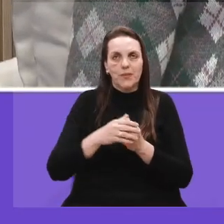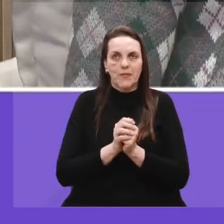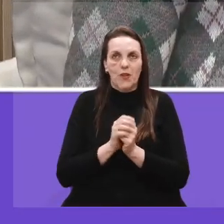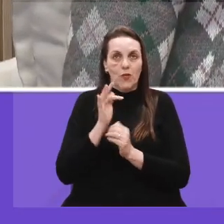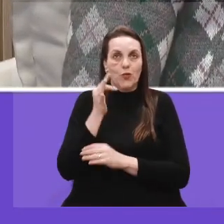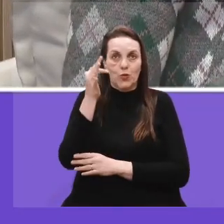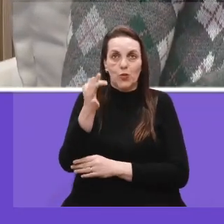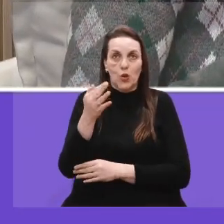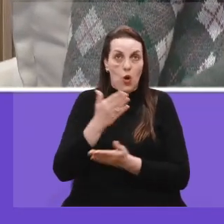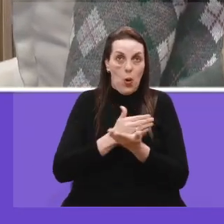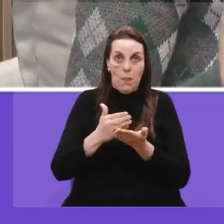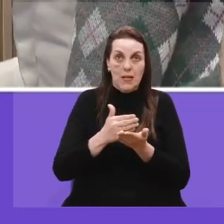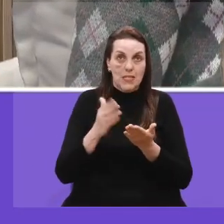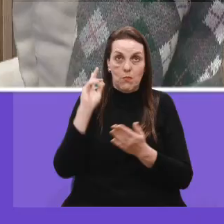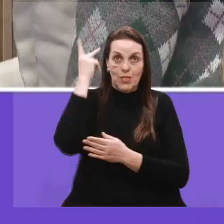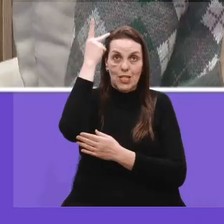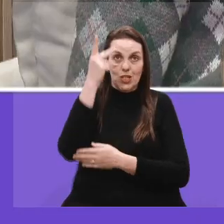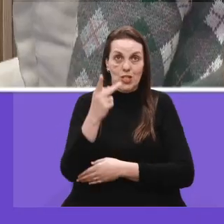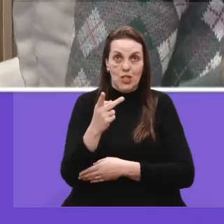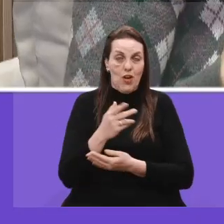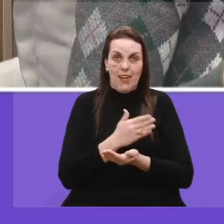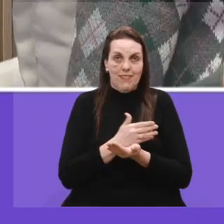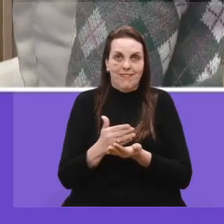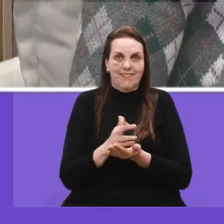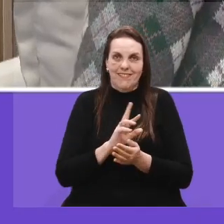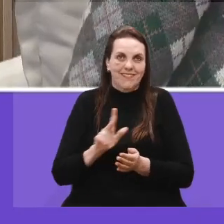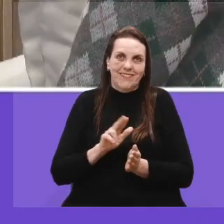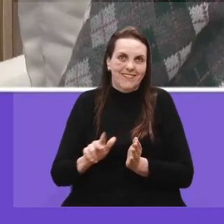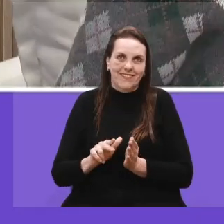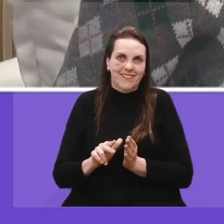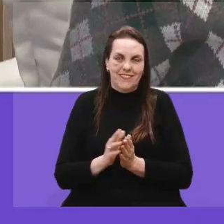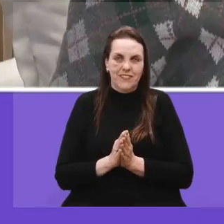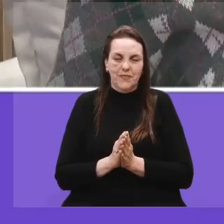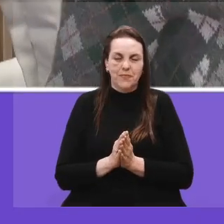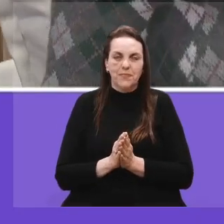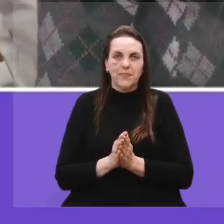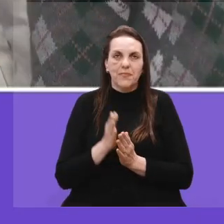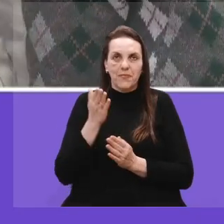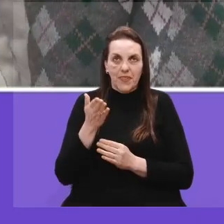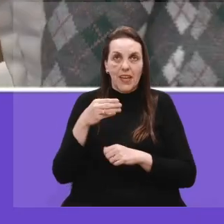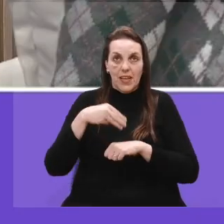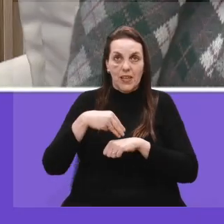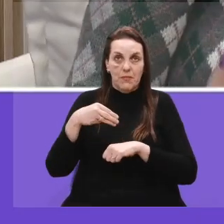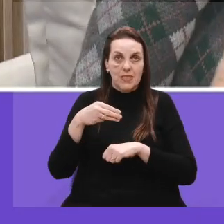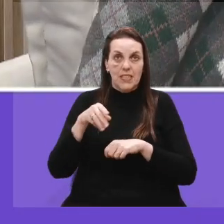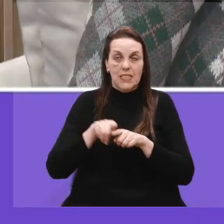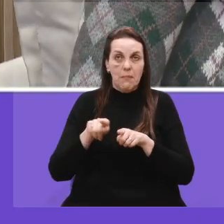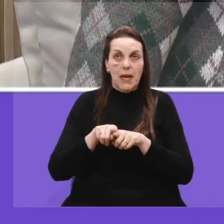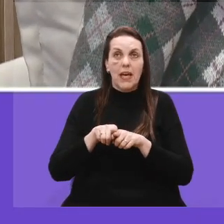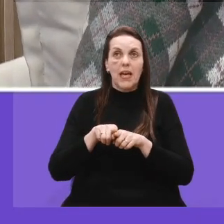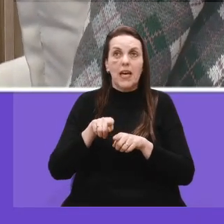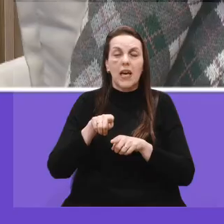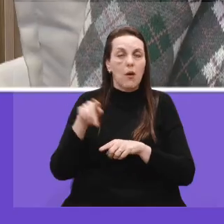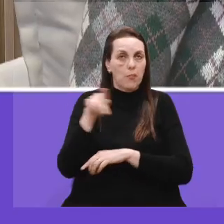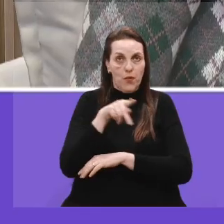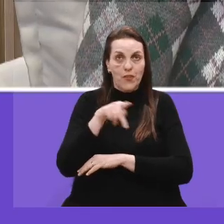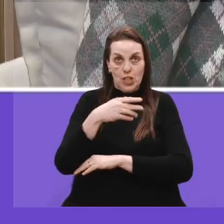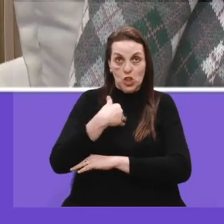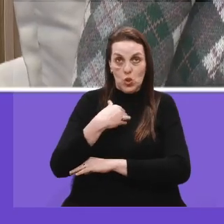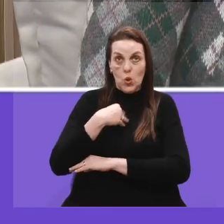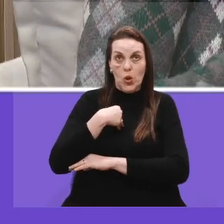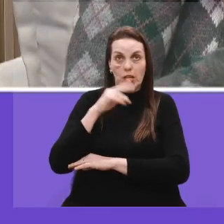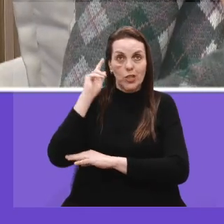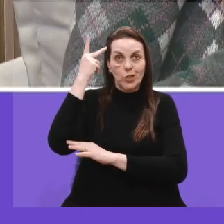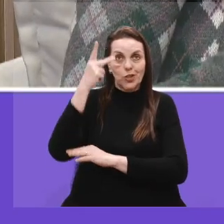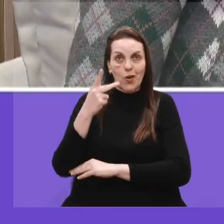né? A gente não começa nada na história, né? Esse mestrado de história, a Raquel foi minha professora de história, eu sou historiadora